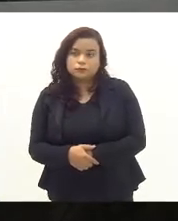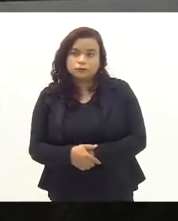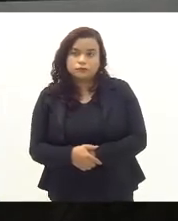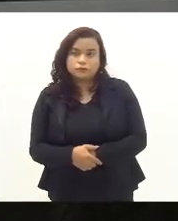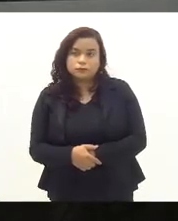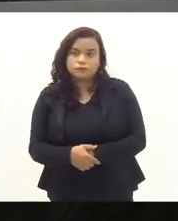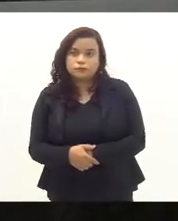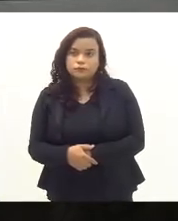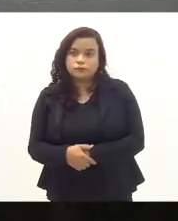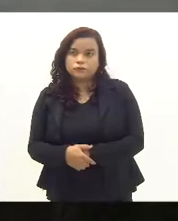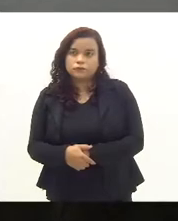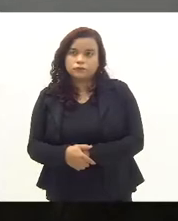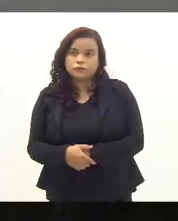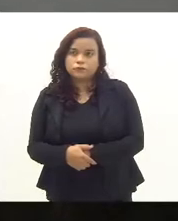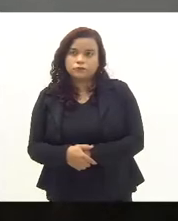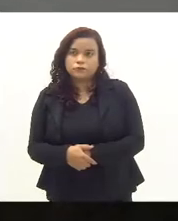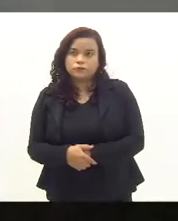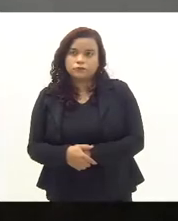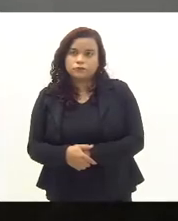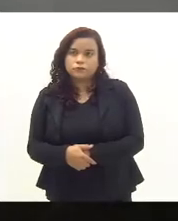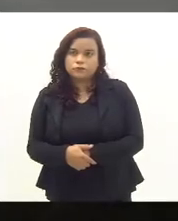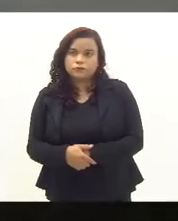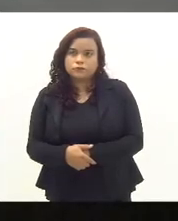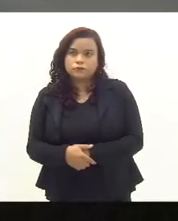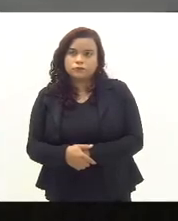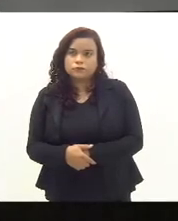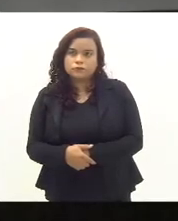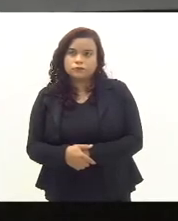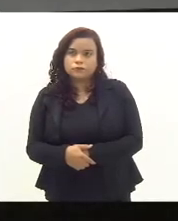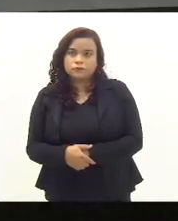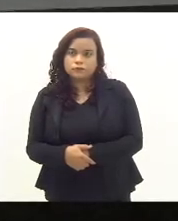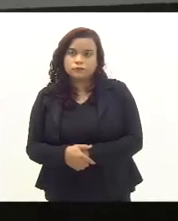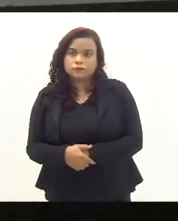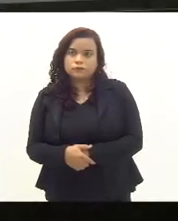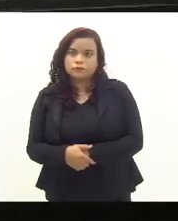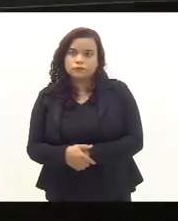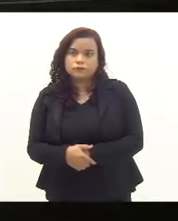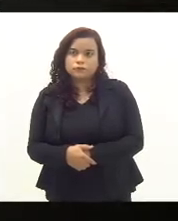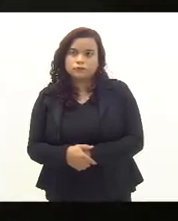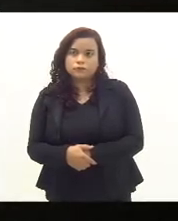e não mudou nada